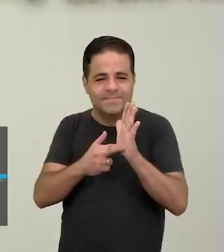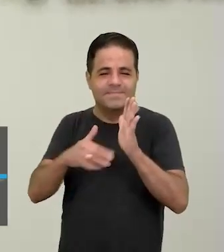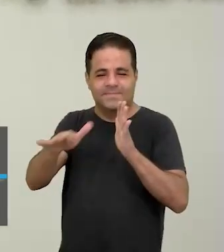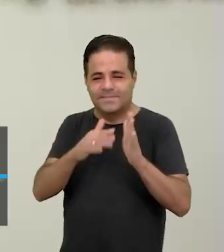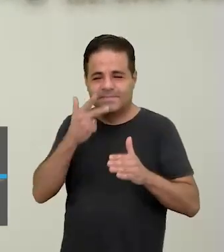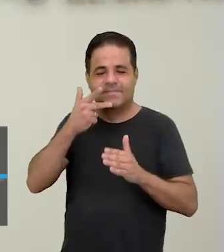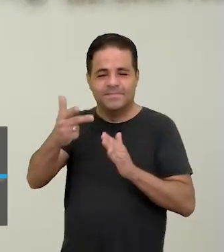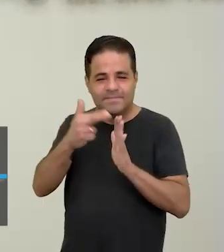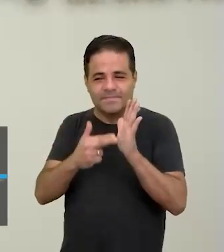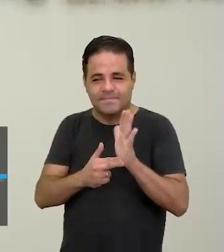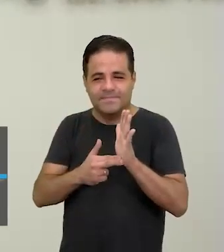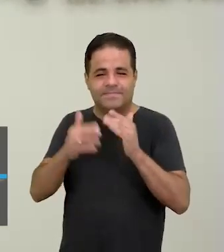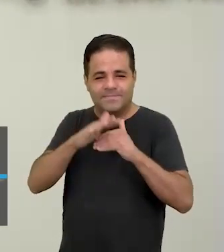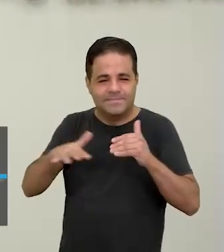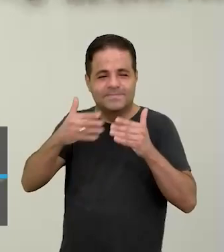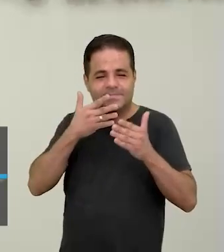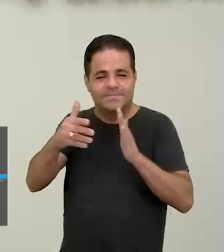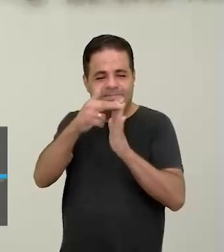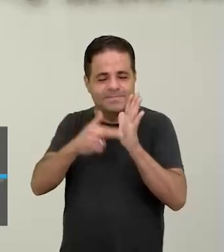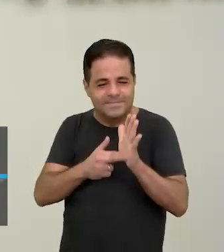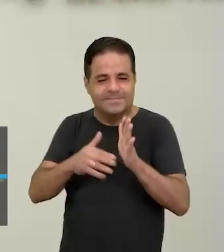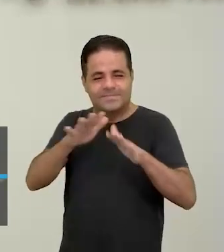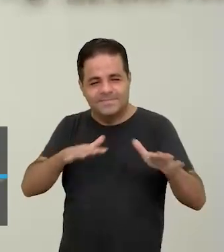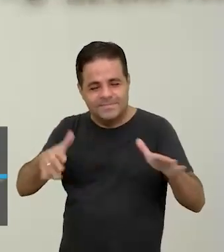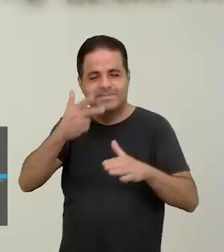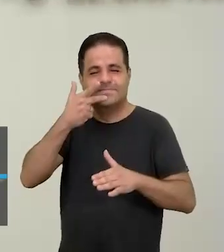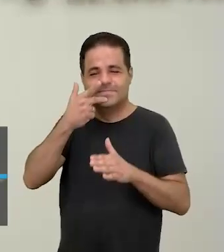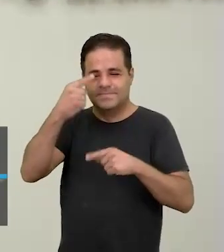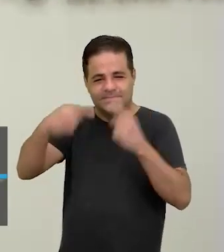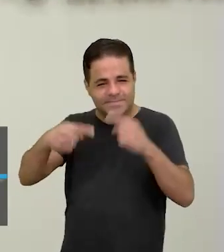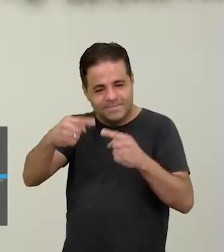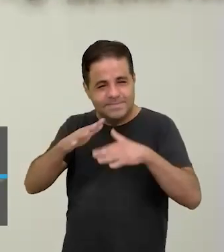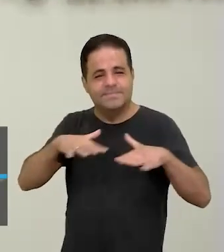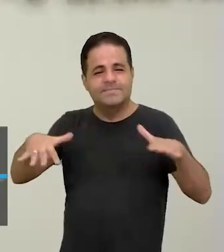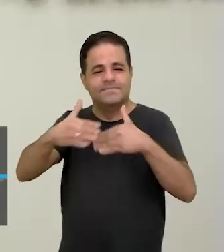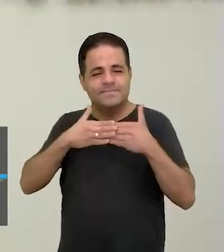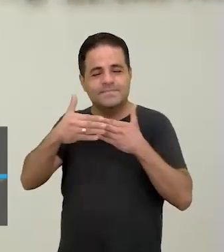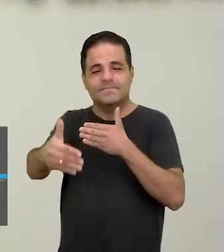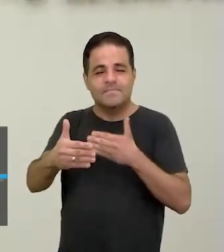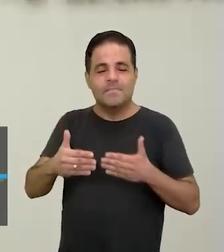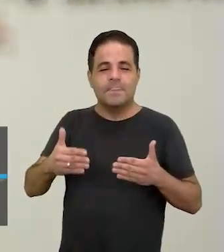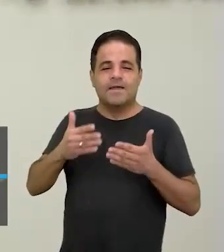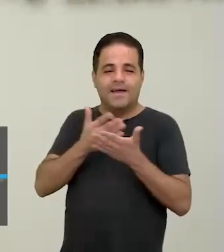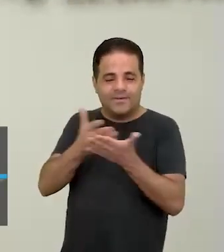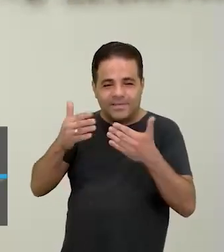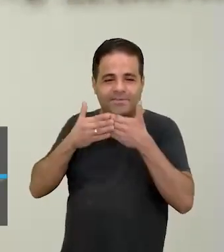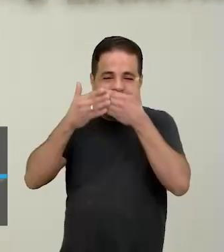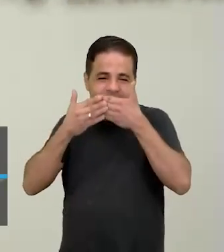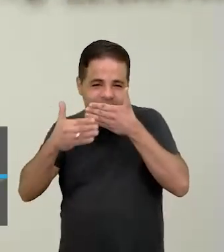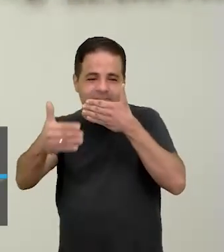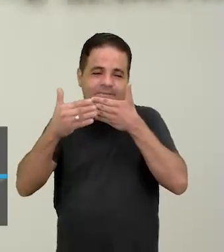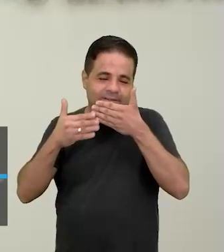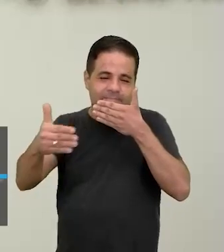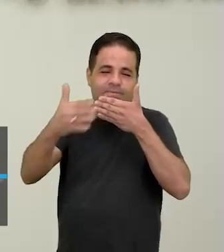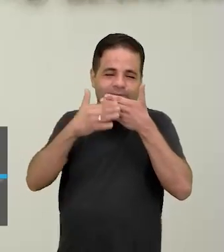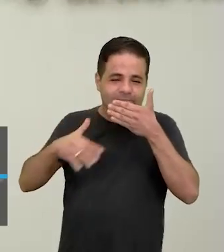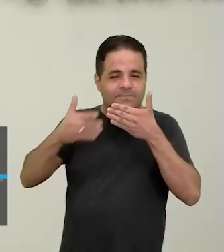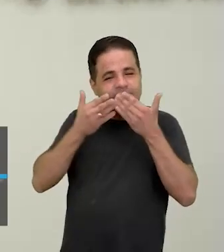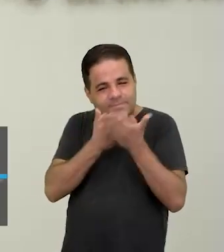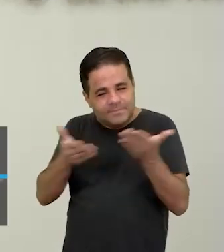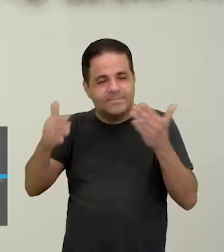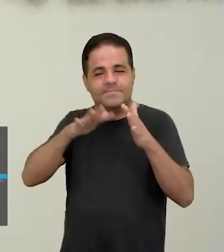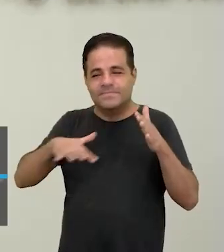conviver melhor. A política é fazer isso, só que numa escala absurdamente maior. Então é isso